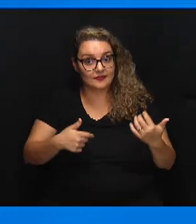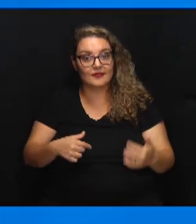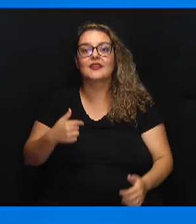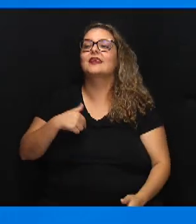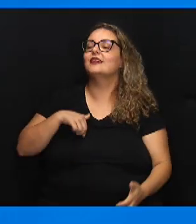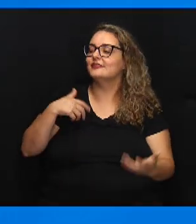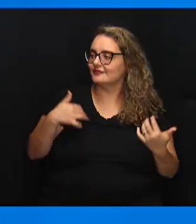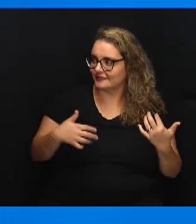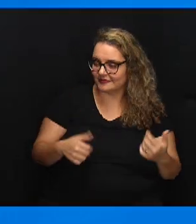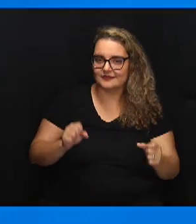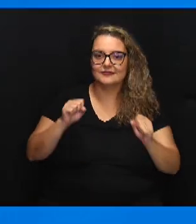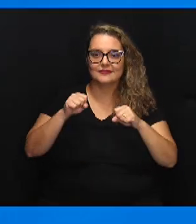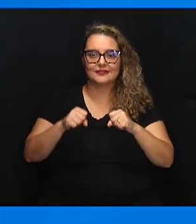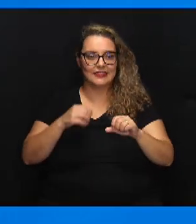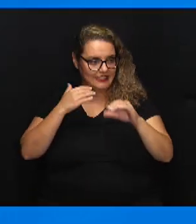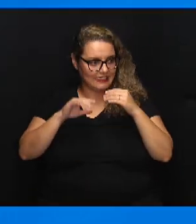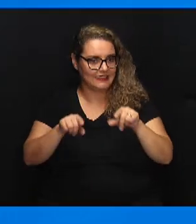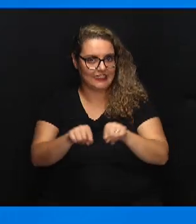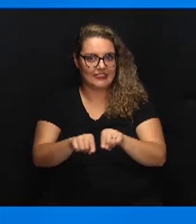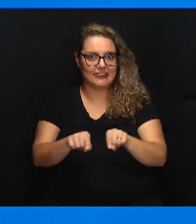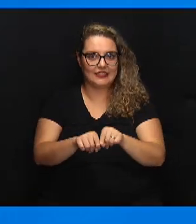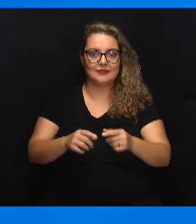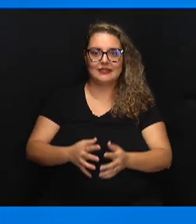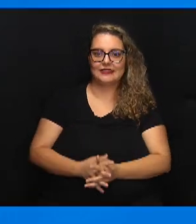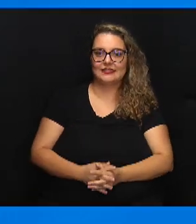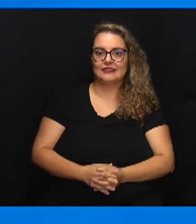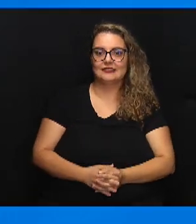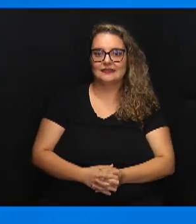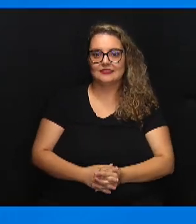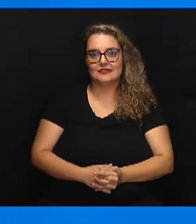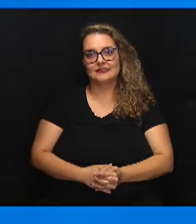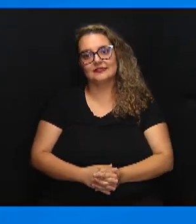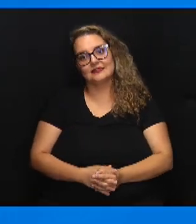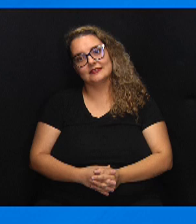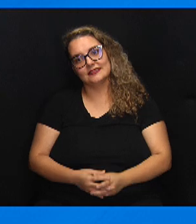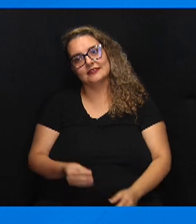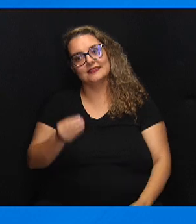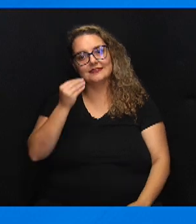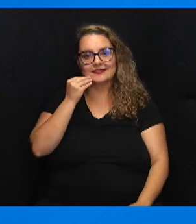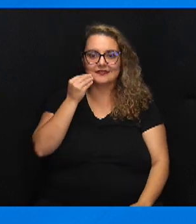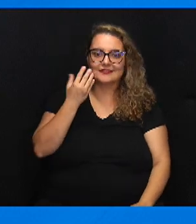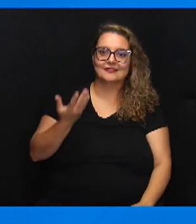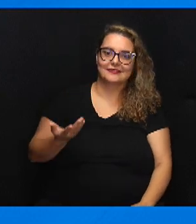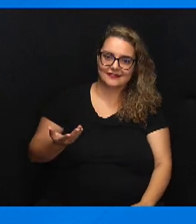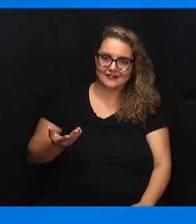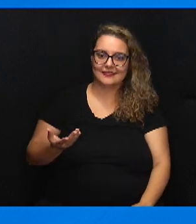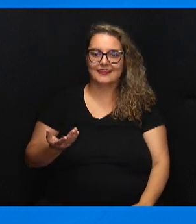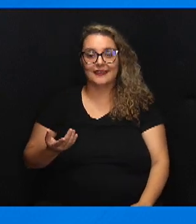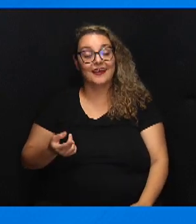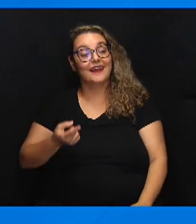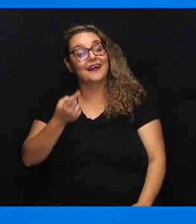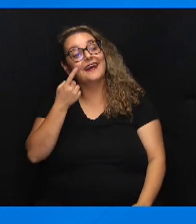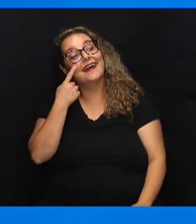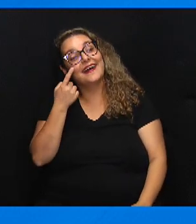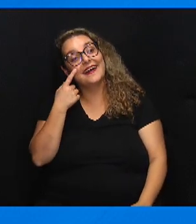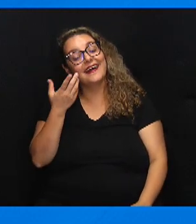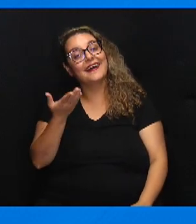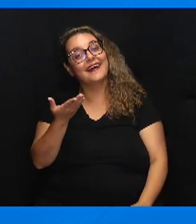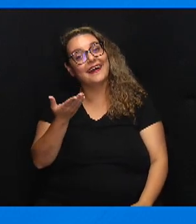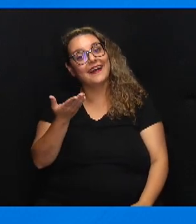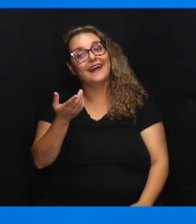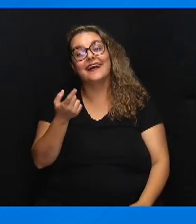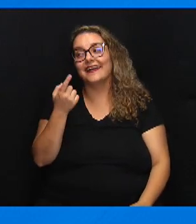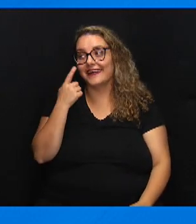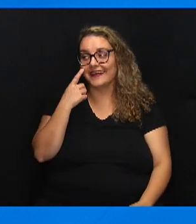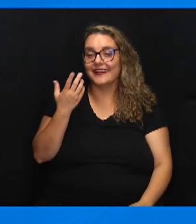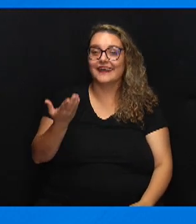violão. Aham, toco Canta sim. também? Tento, né? A gente, todo pessoa de Ah, olha Tá